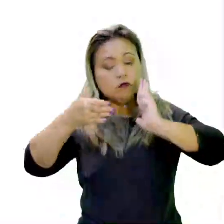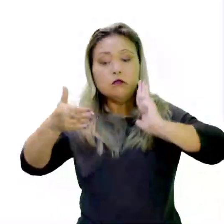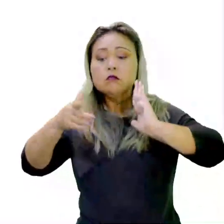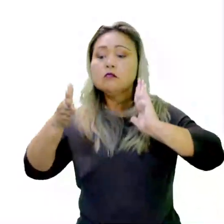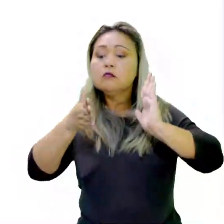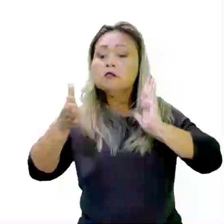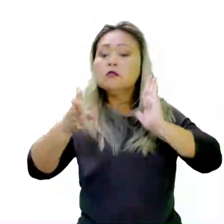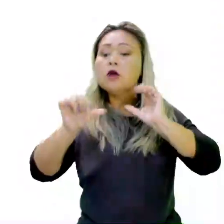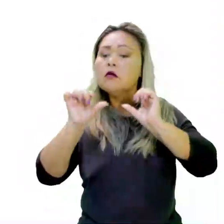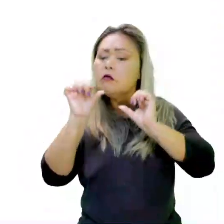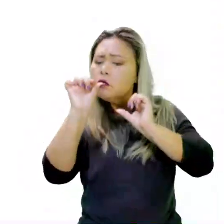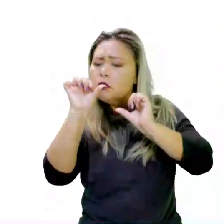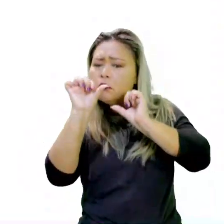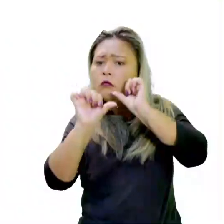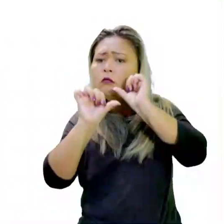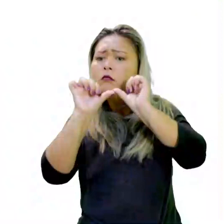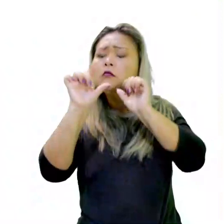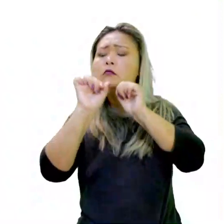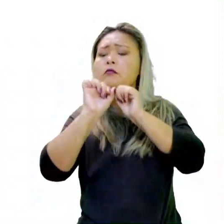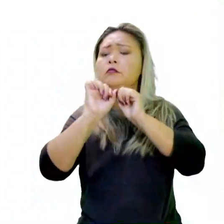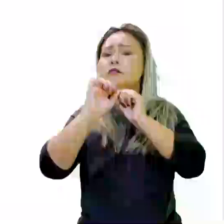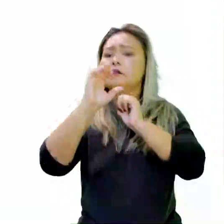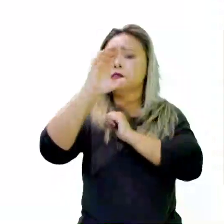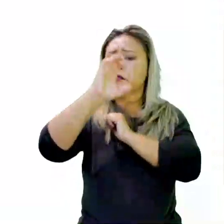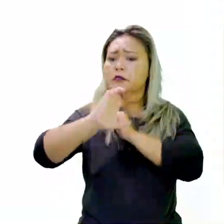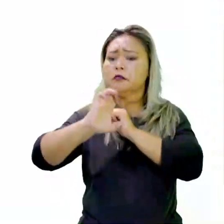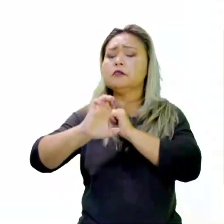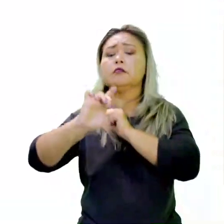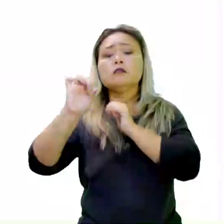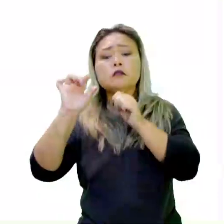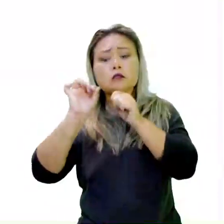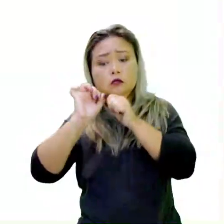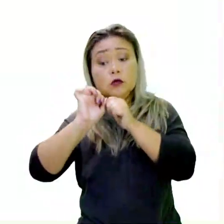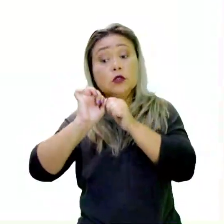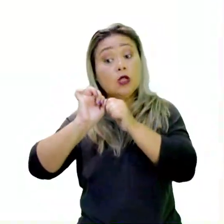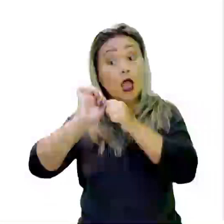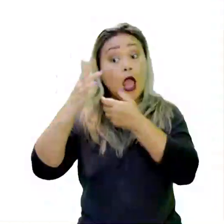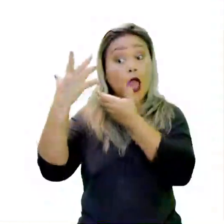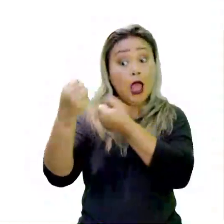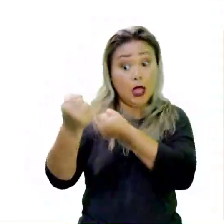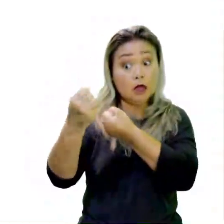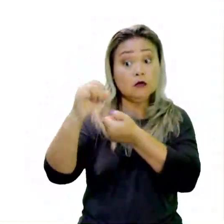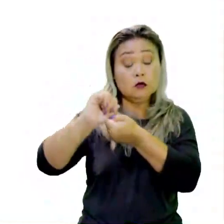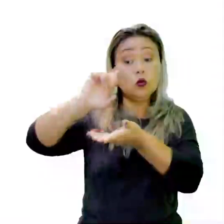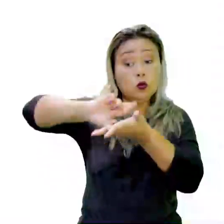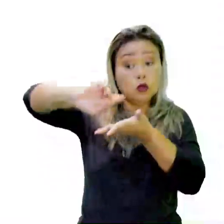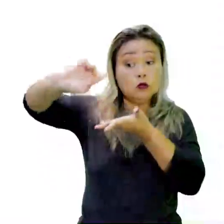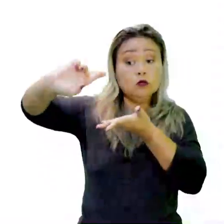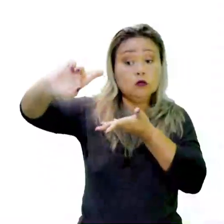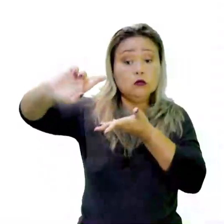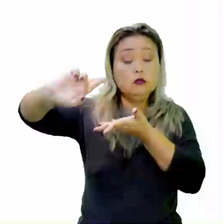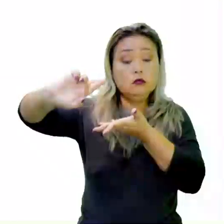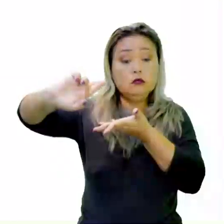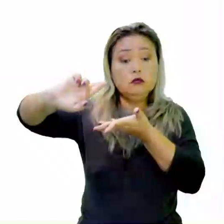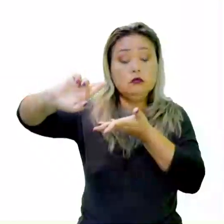uma pequena mudança, o cristianismo passa a ser reconhecido como religião e